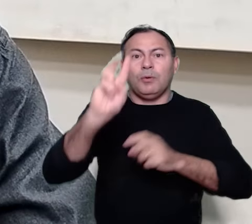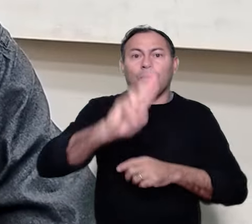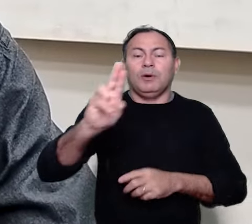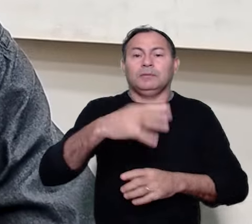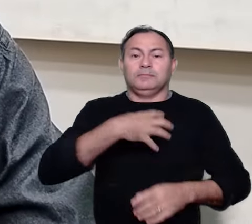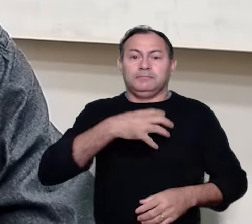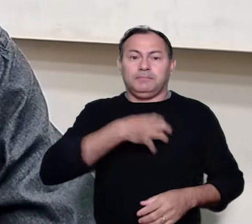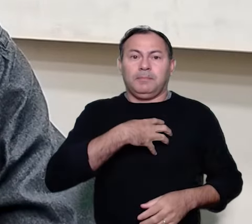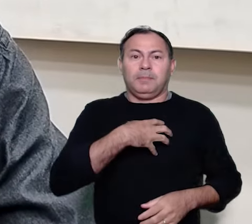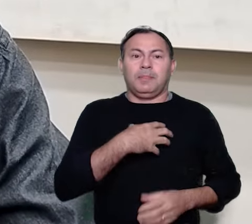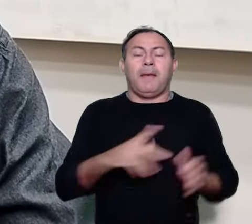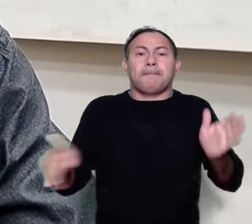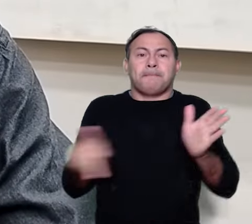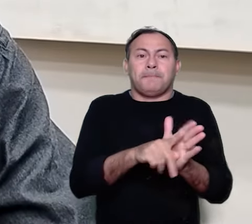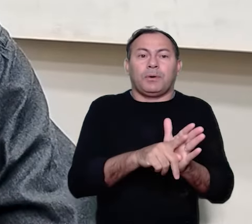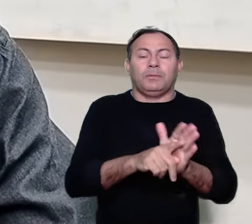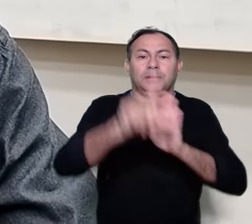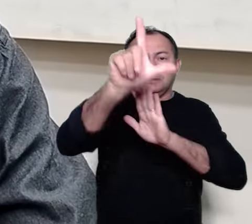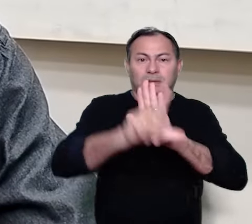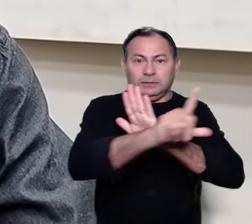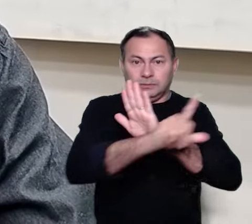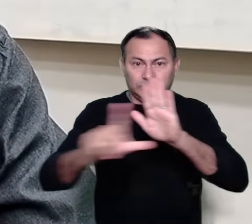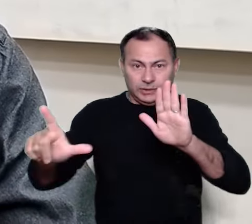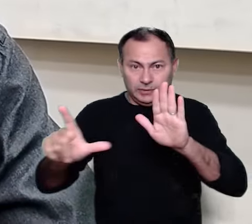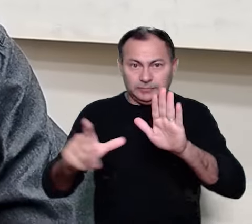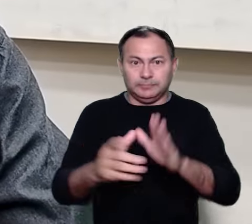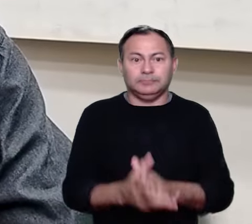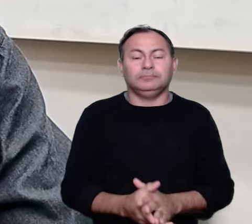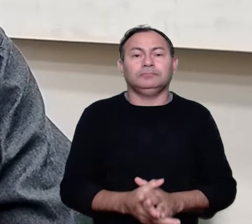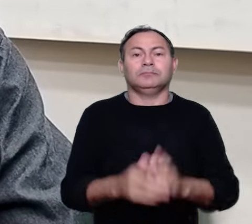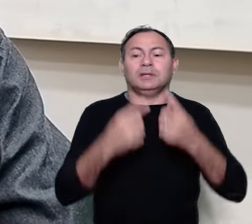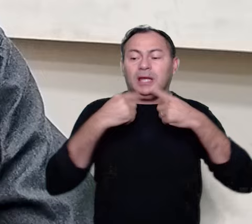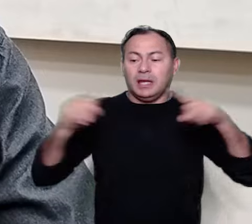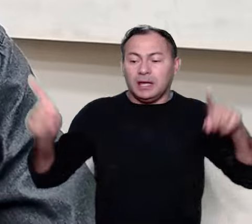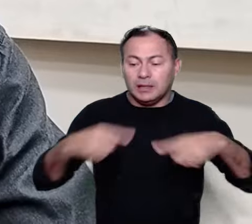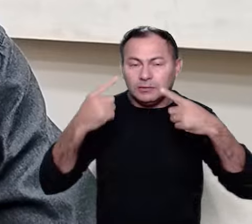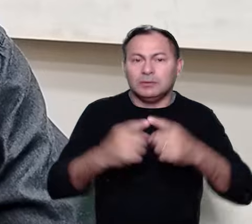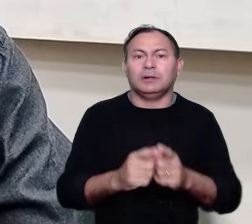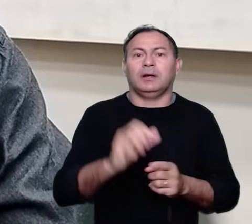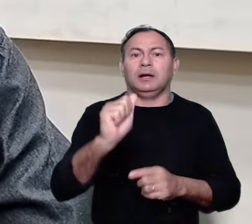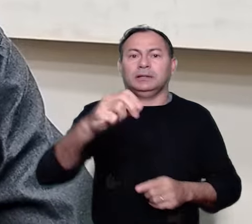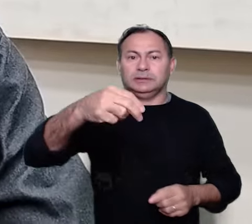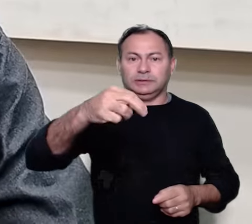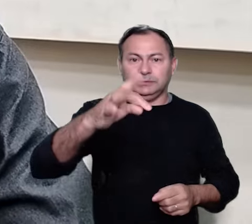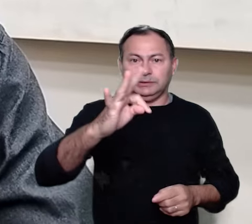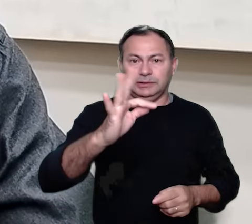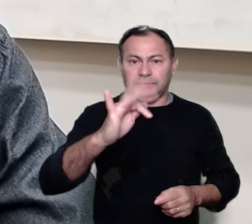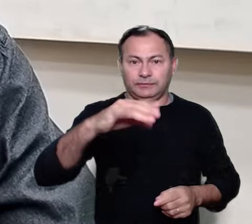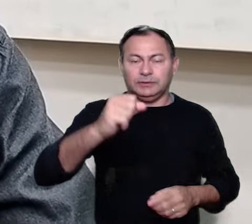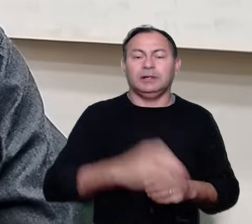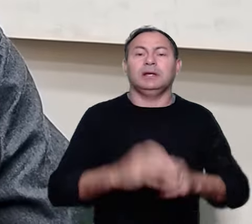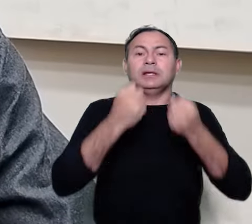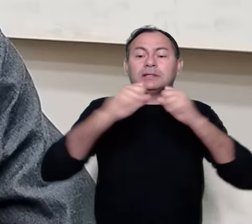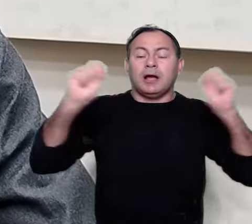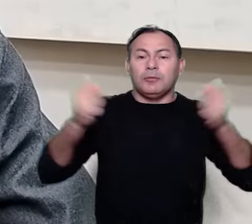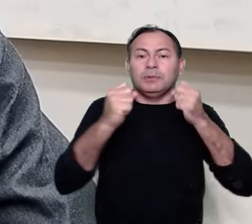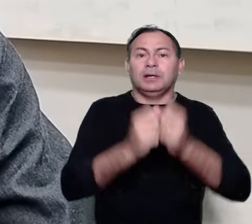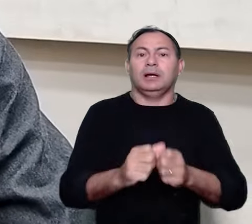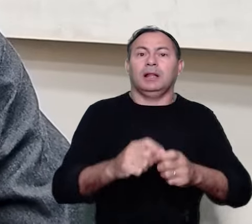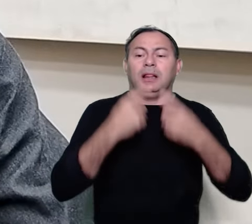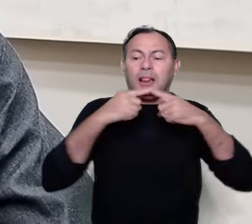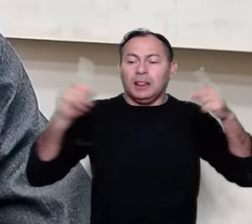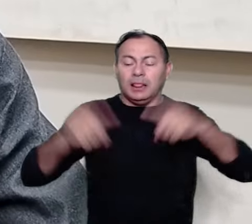podemos destacar o uso de formas que são próprias da liturgia, hinos, antífonas,